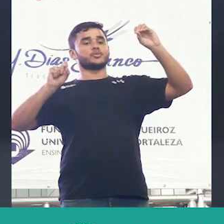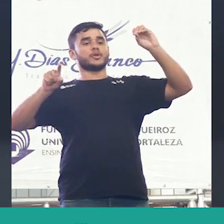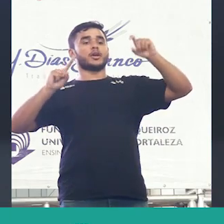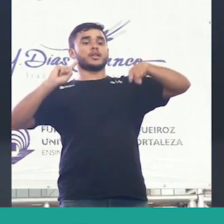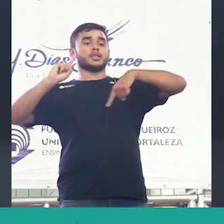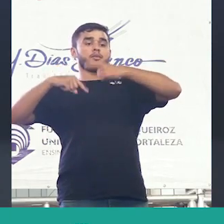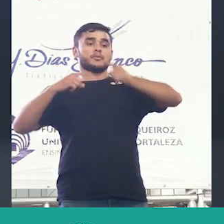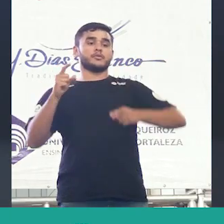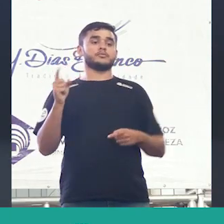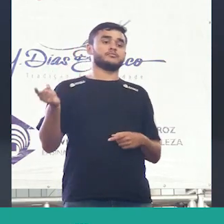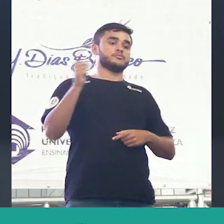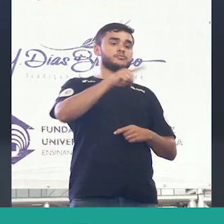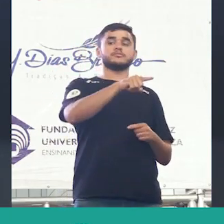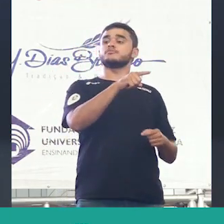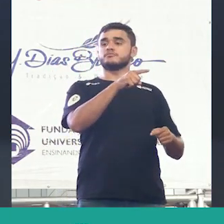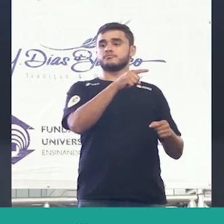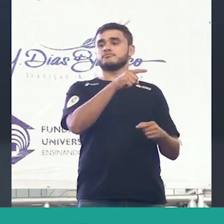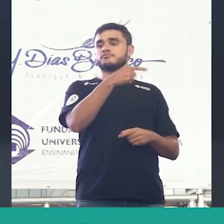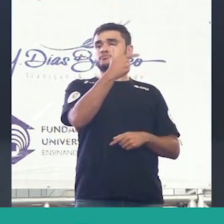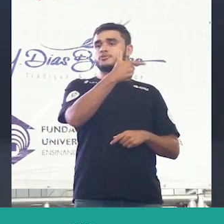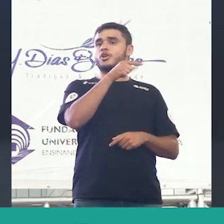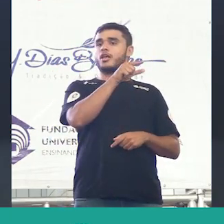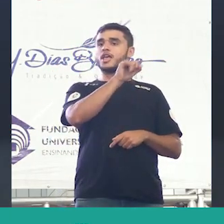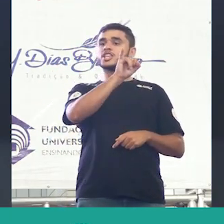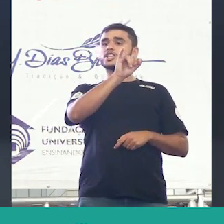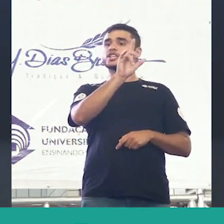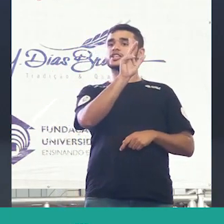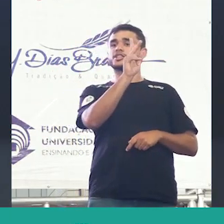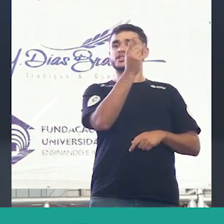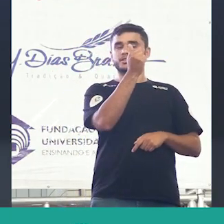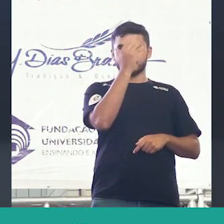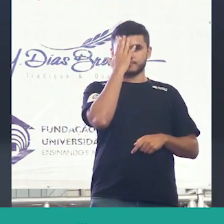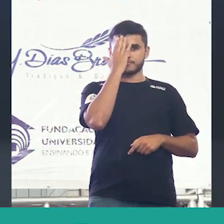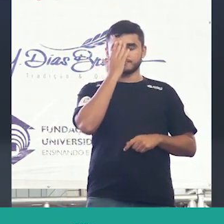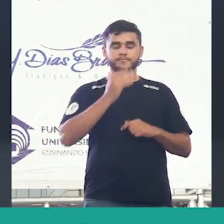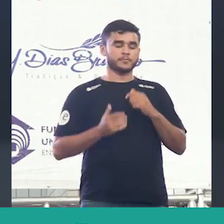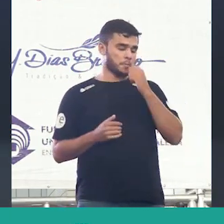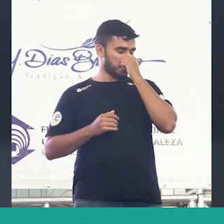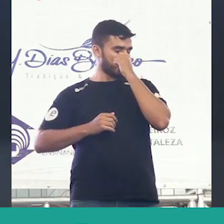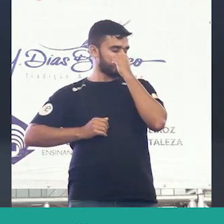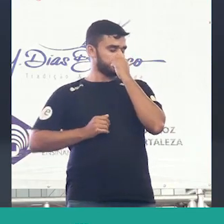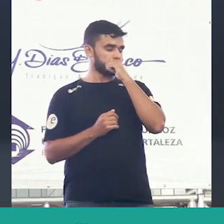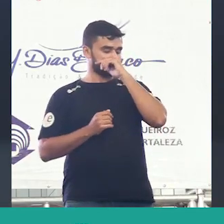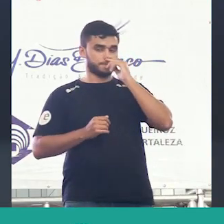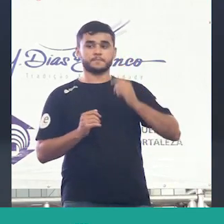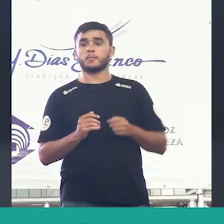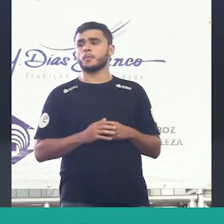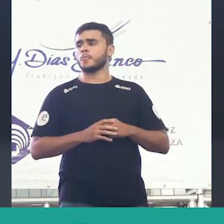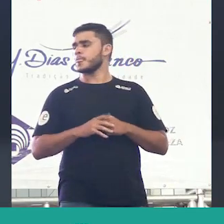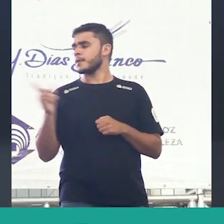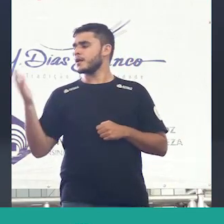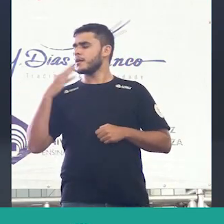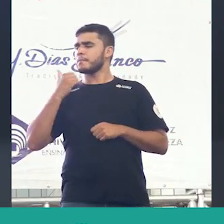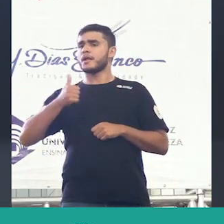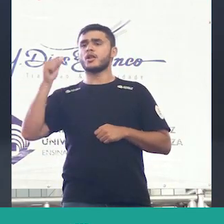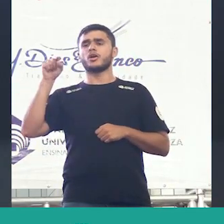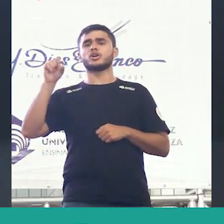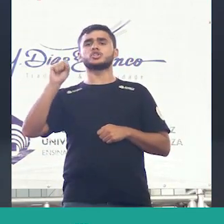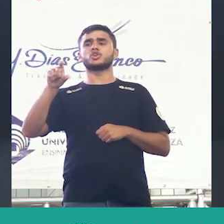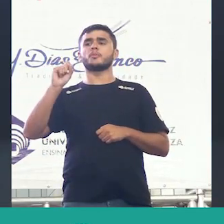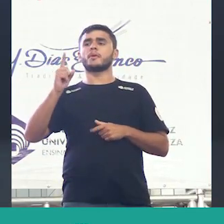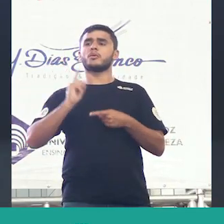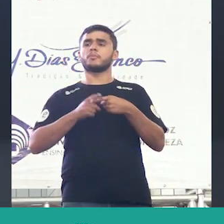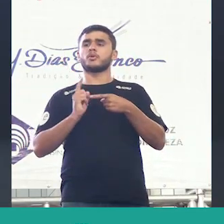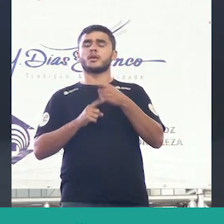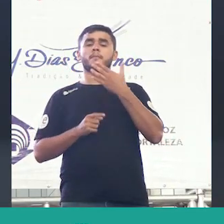Sobral, para depois essa sombra passar por onde? Pela Ilha dos Príncipes. Só uma perguntinha, por que ficou melhor em